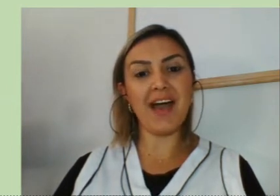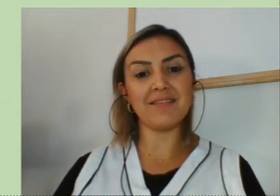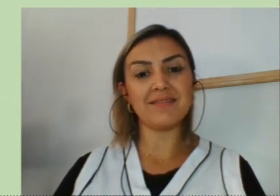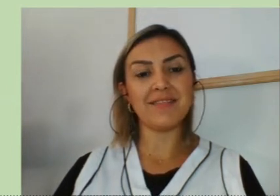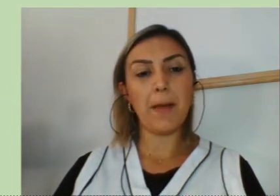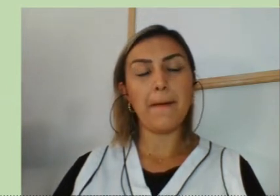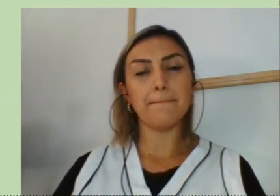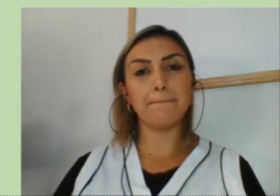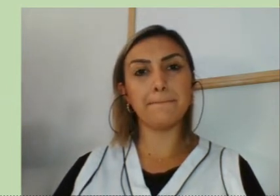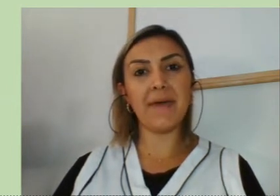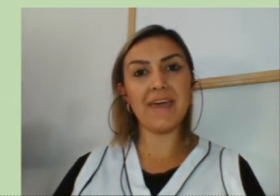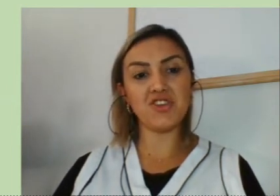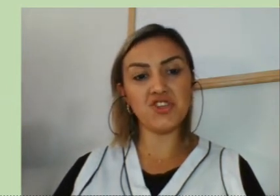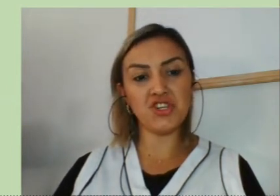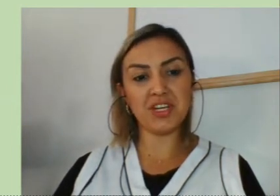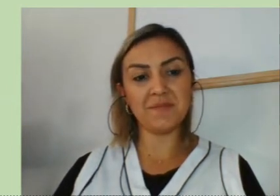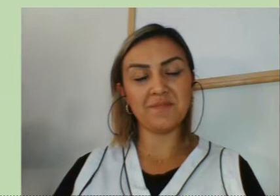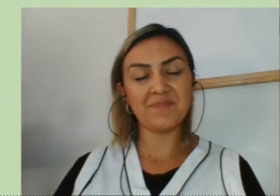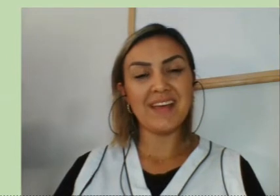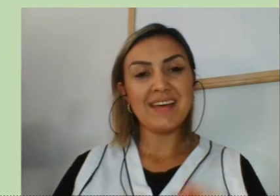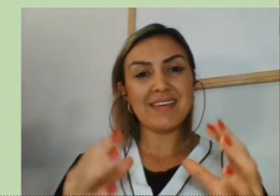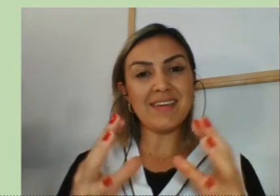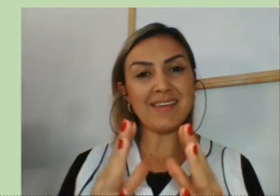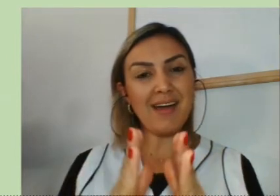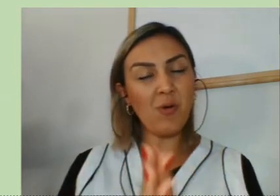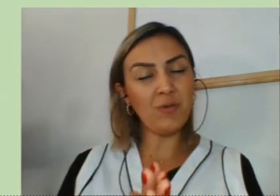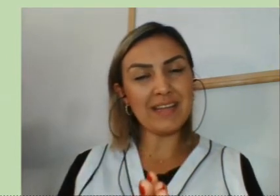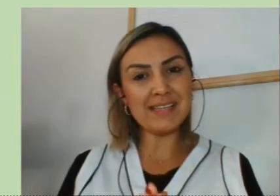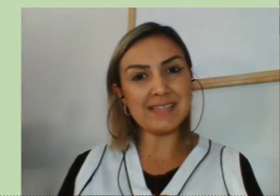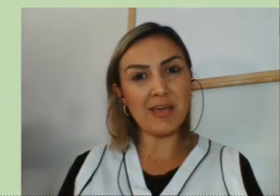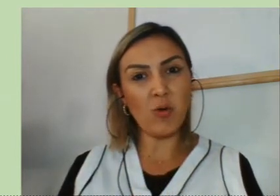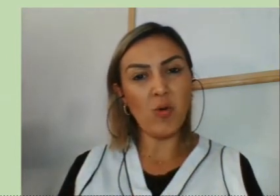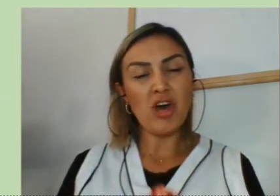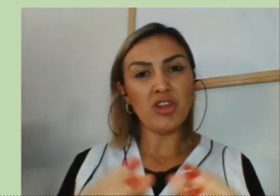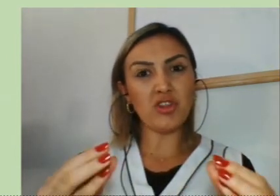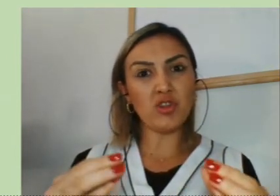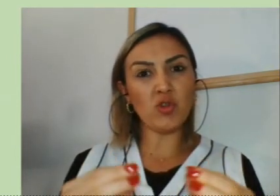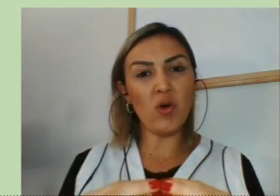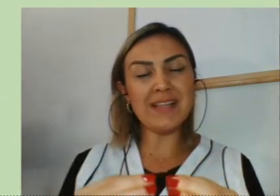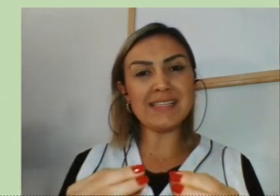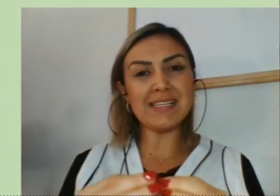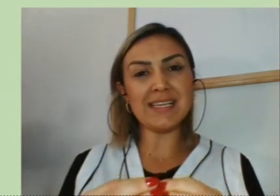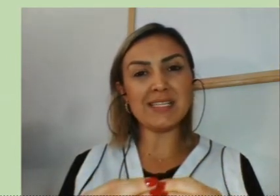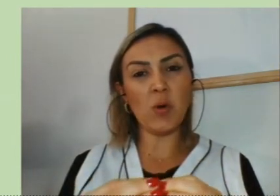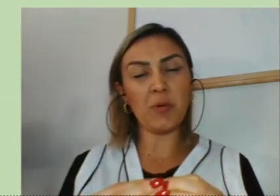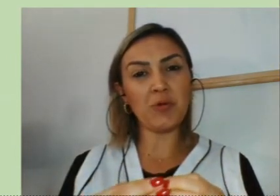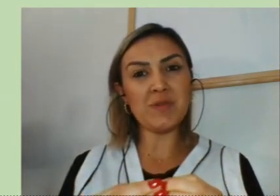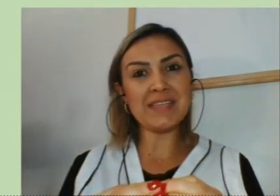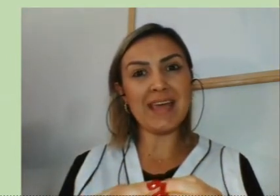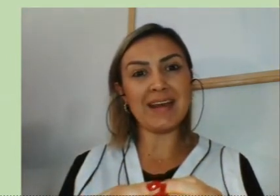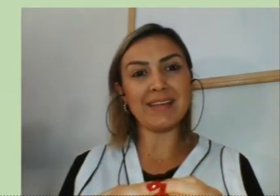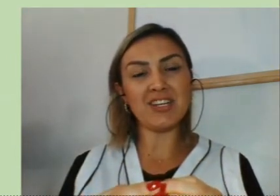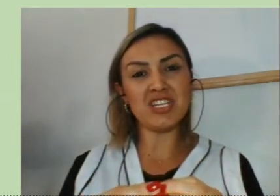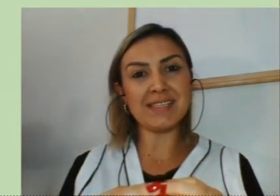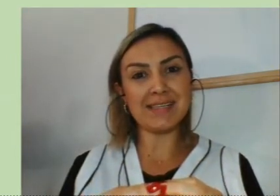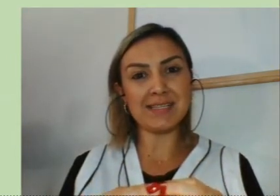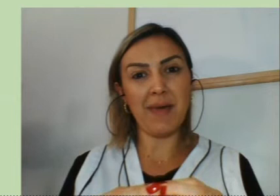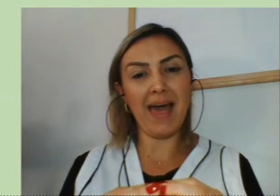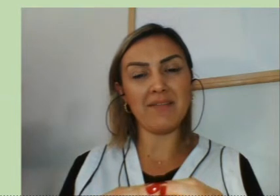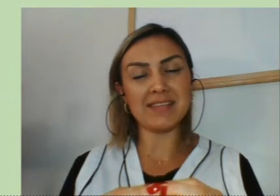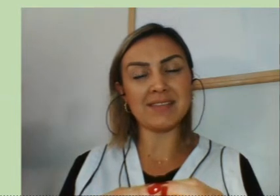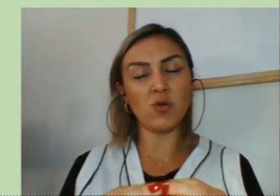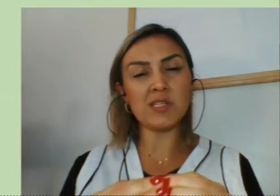ameixa, peixe. O que, que aconteceu? Todas as vezes que eu pronunciei a letra X